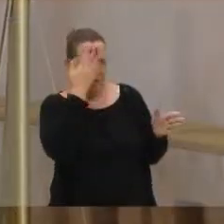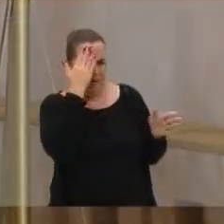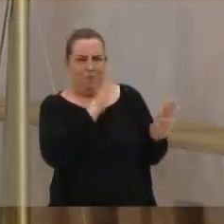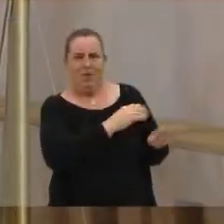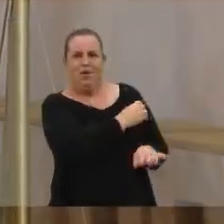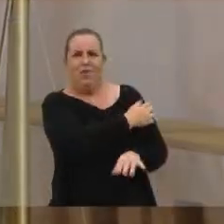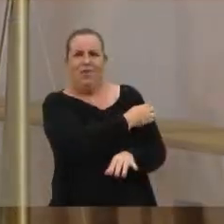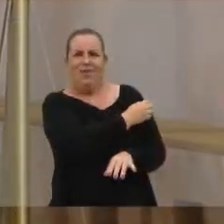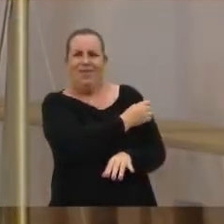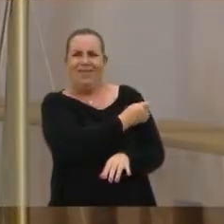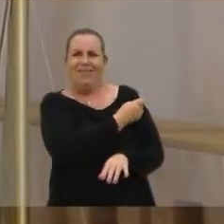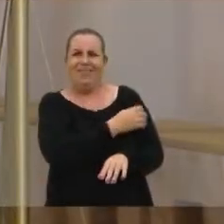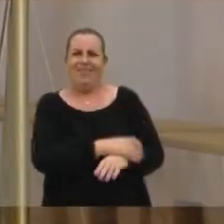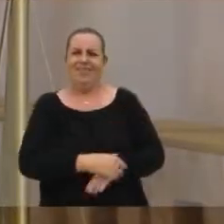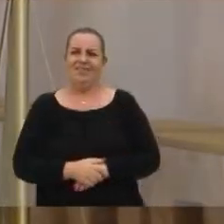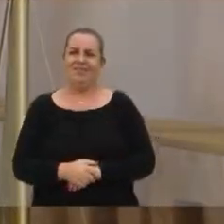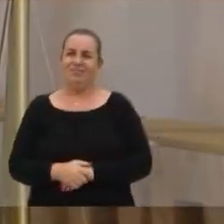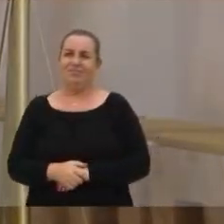cedido.